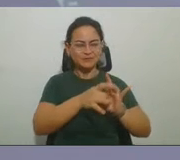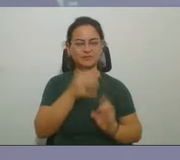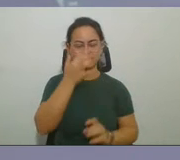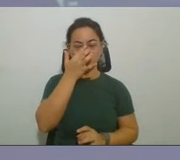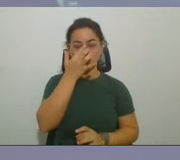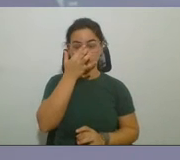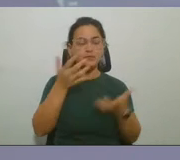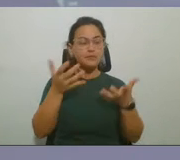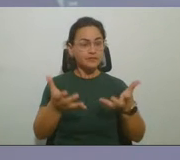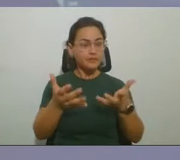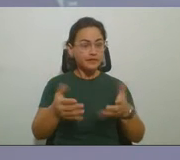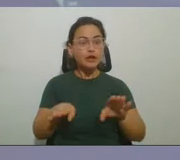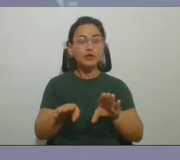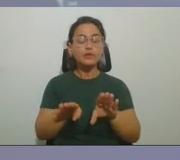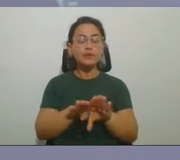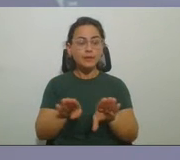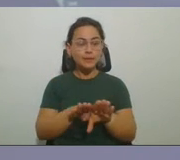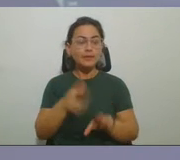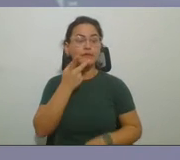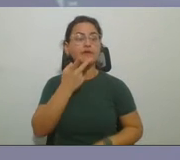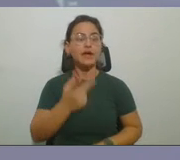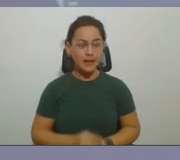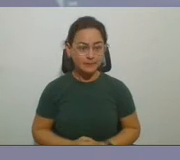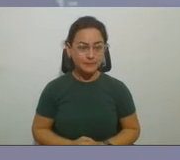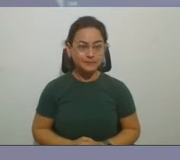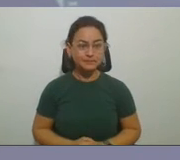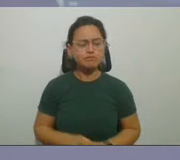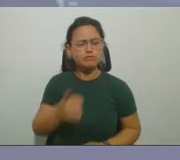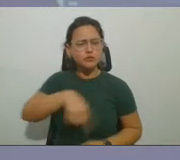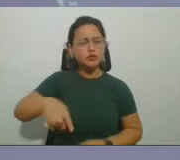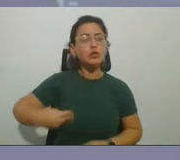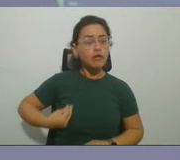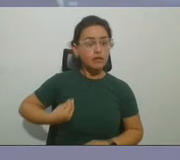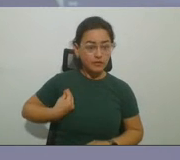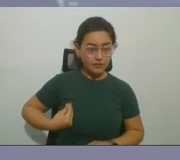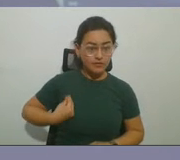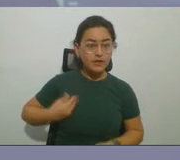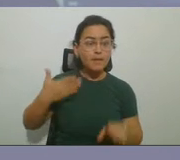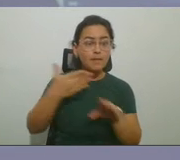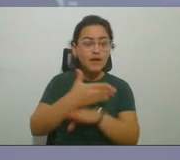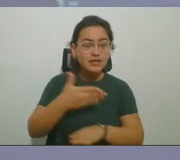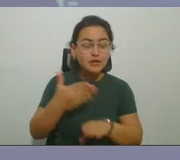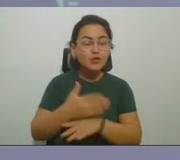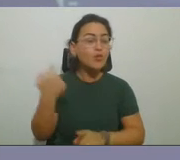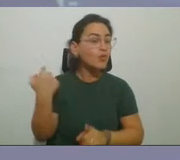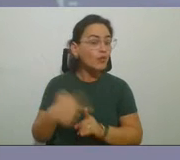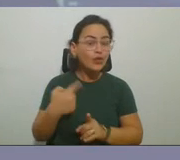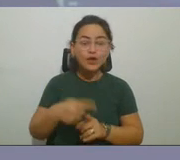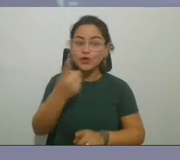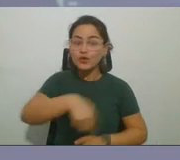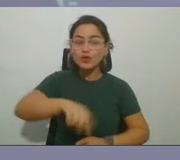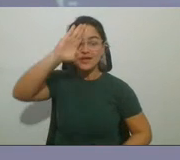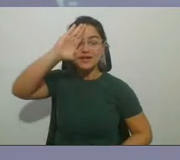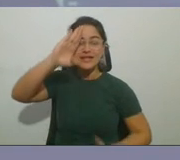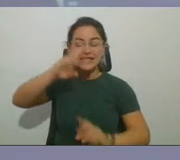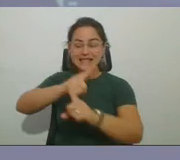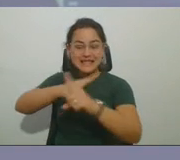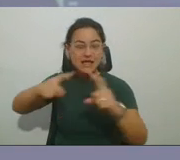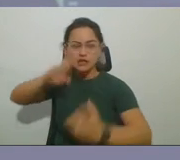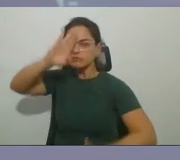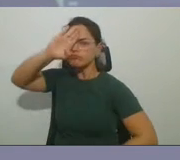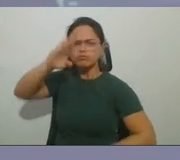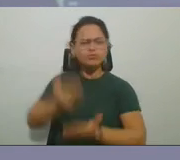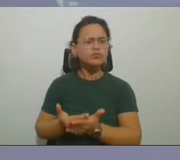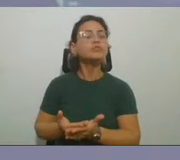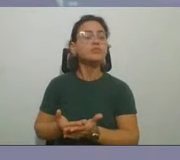quero dizer que, se estamos aqui, é porque acreditamos na ciência,